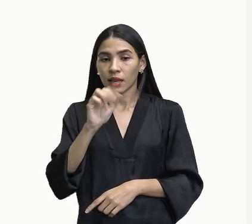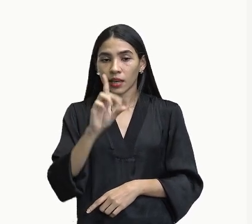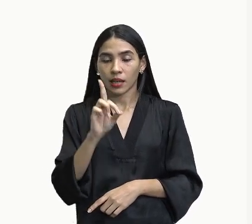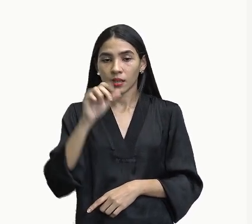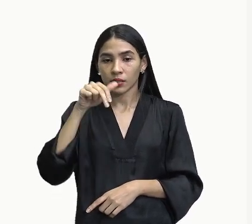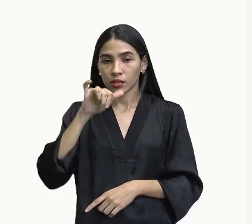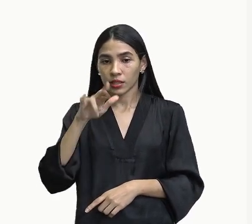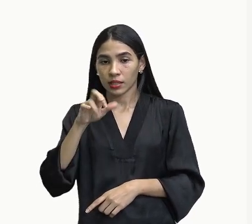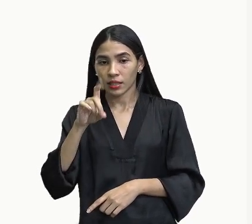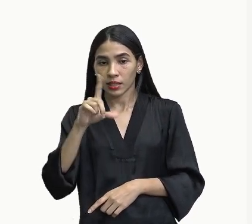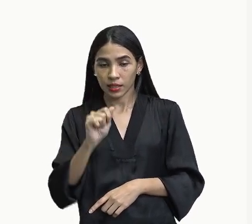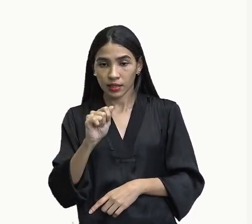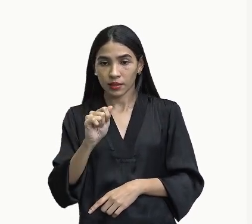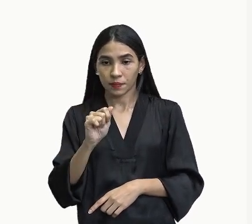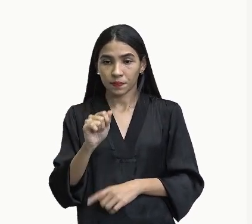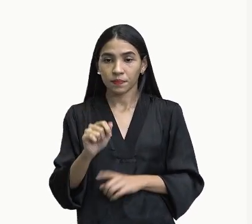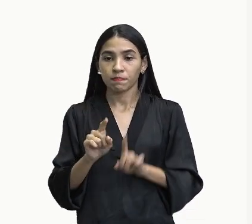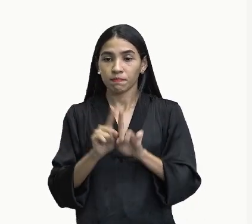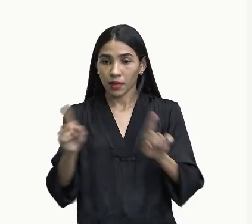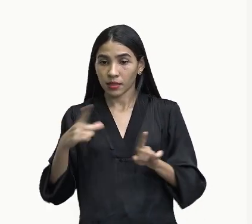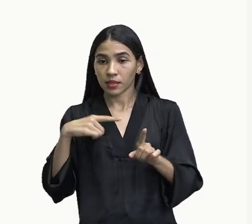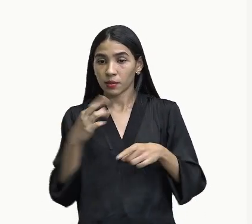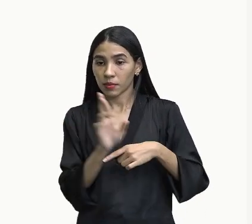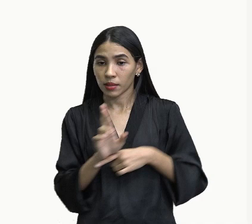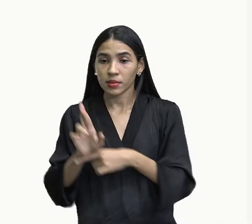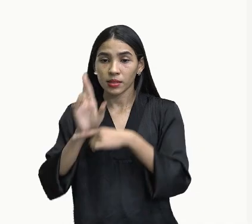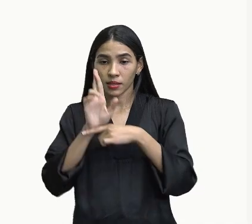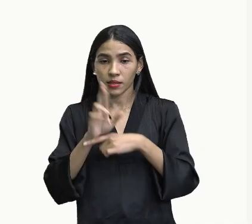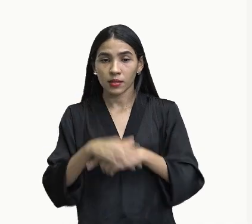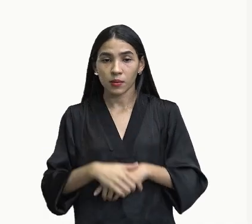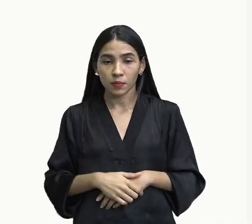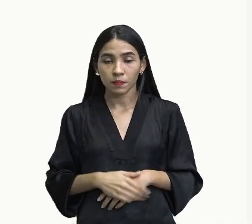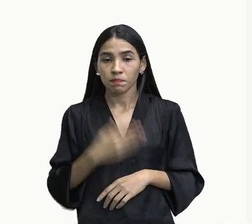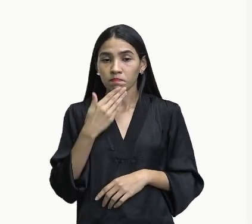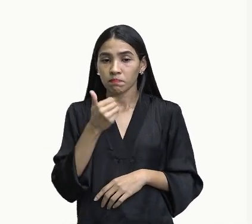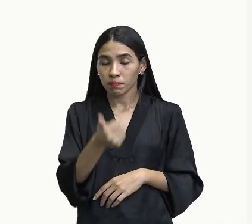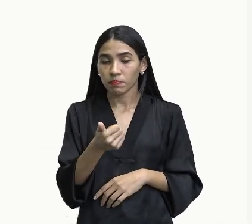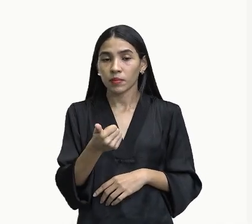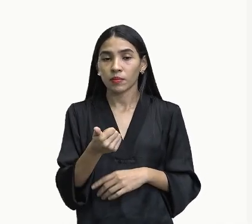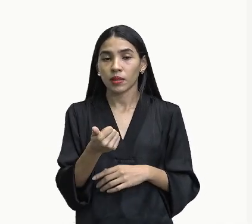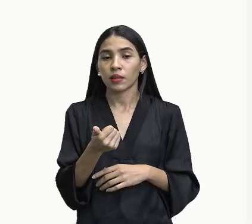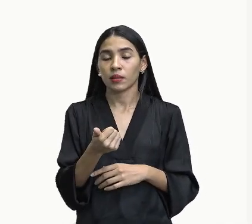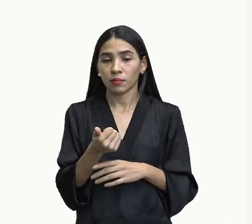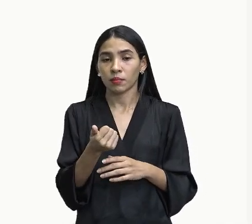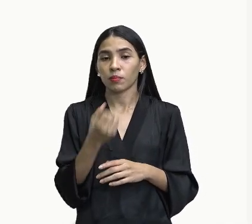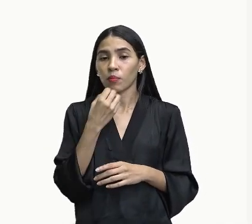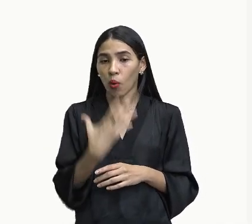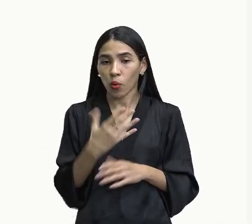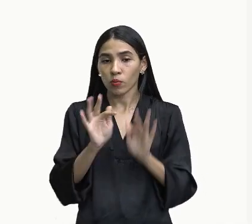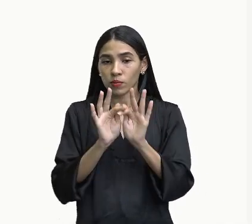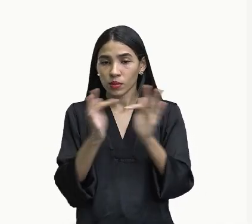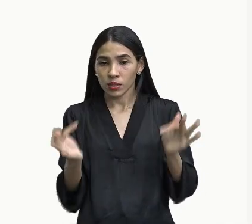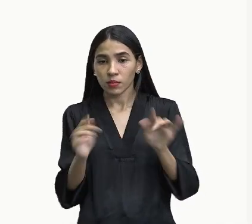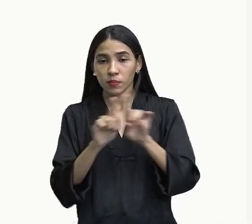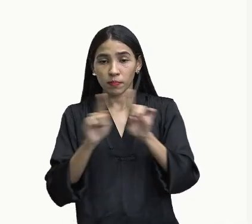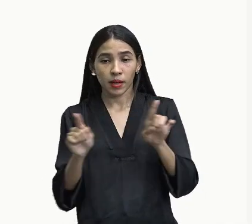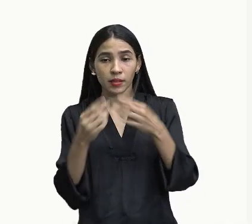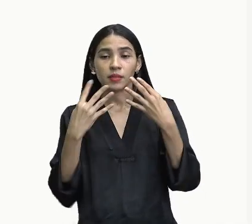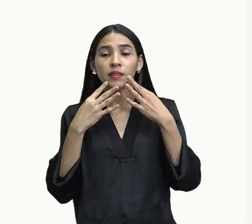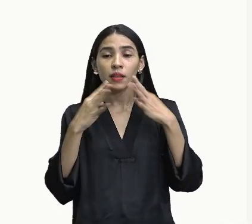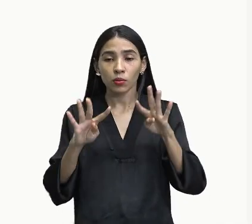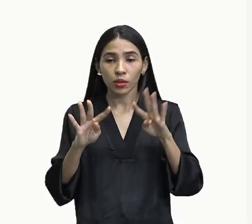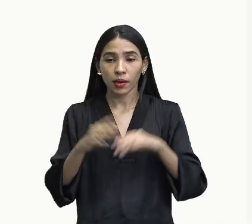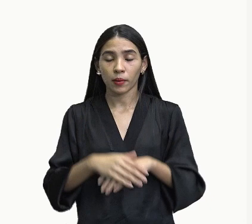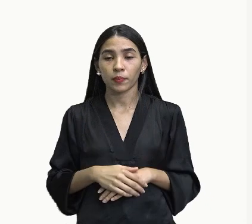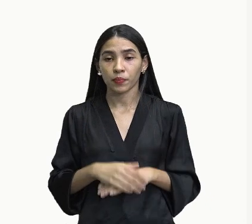aí nós temos uma representação bem simples, porém bem natural, de um indivíduo no